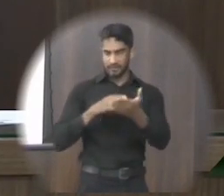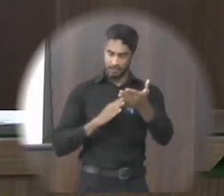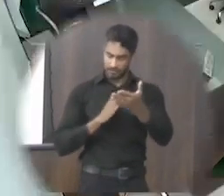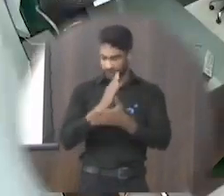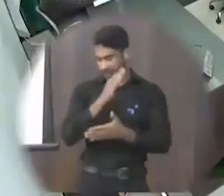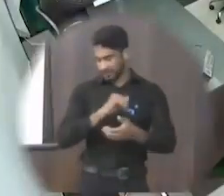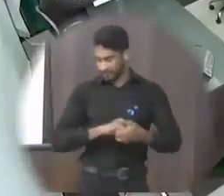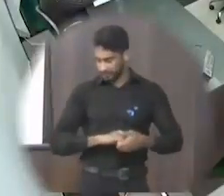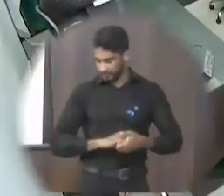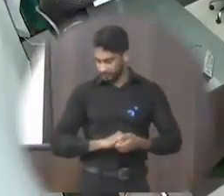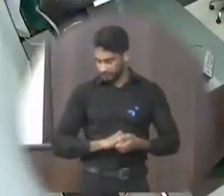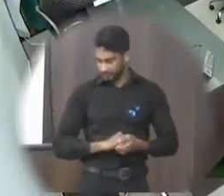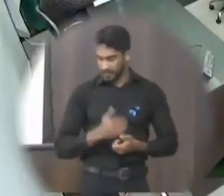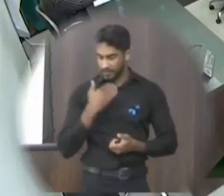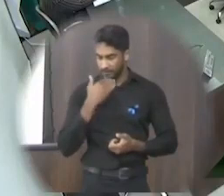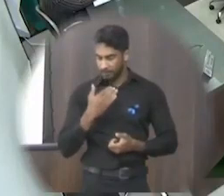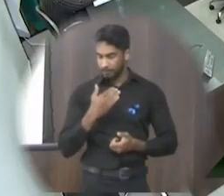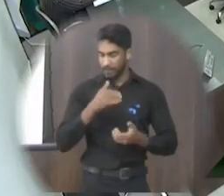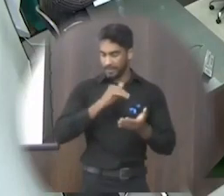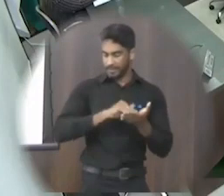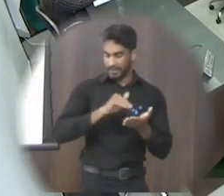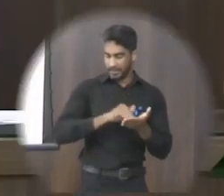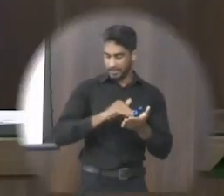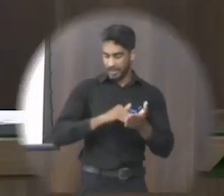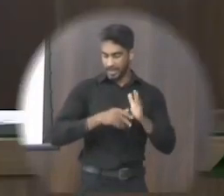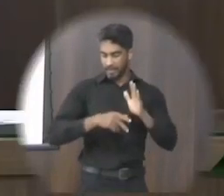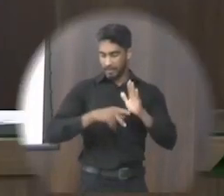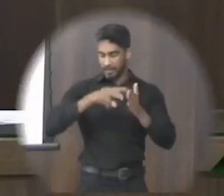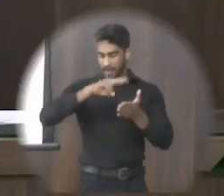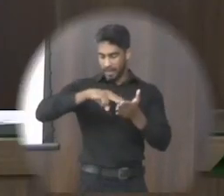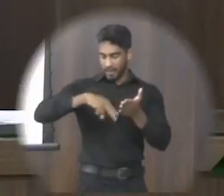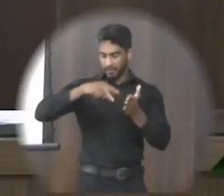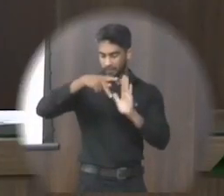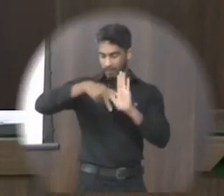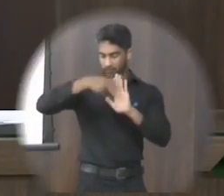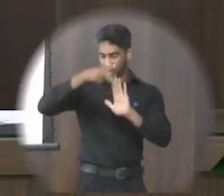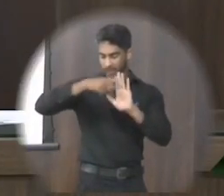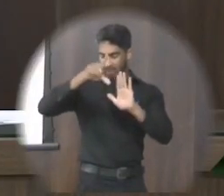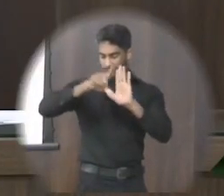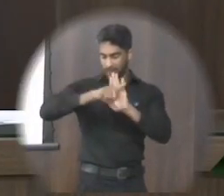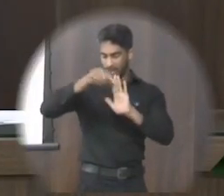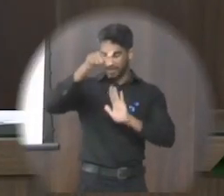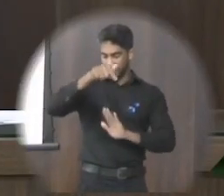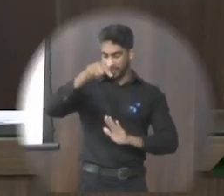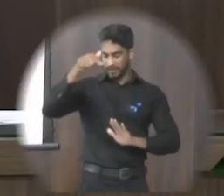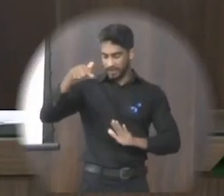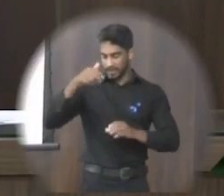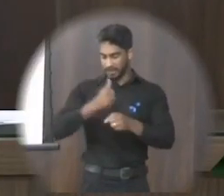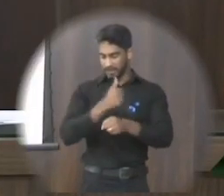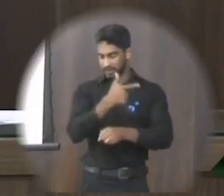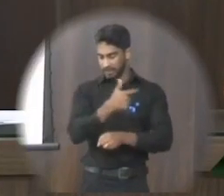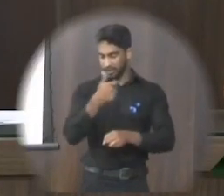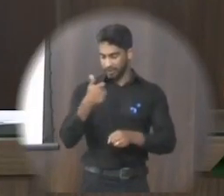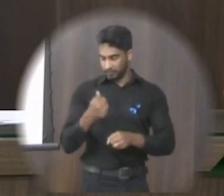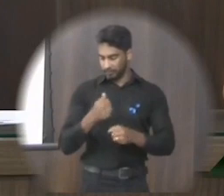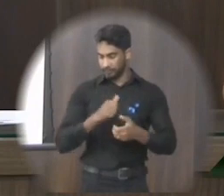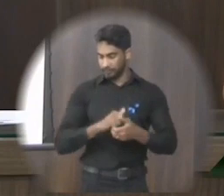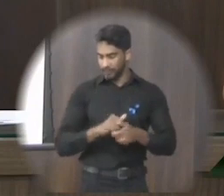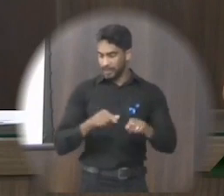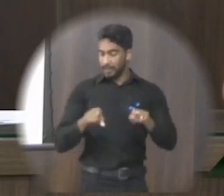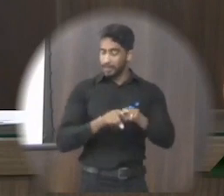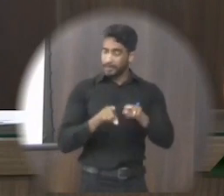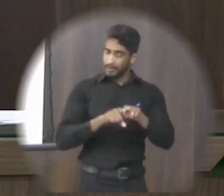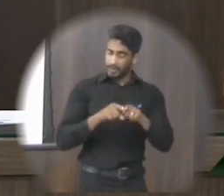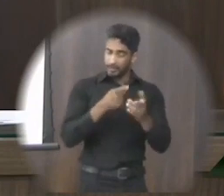Aprovado. Solicito ao senhor secretário que faça a leitura da emenda do projeto de lei número 077/2021, bem como